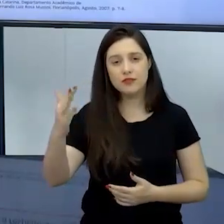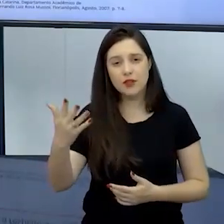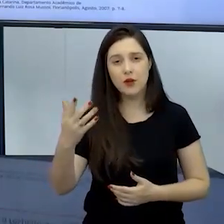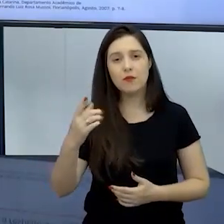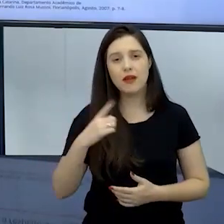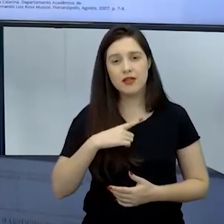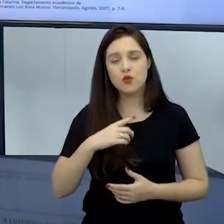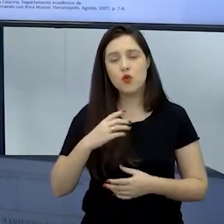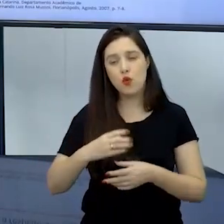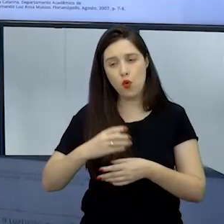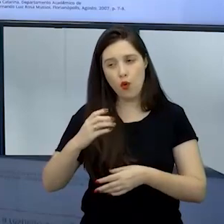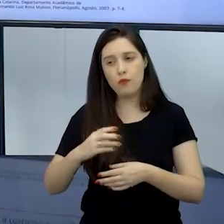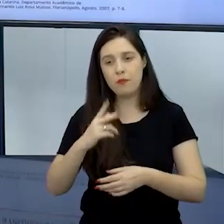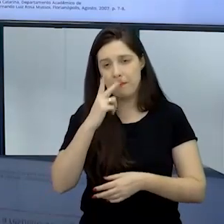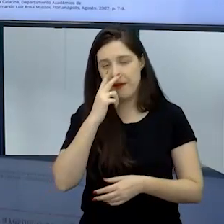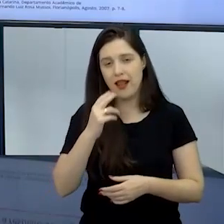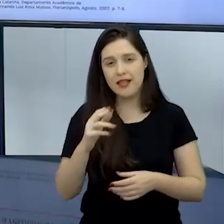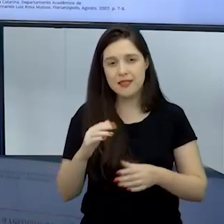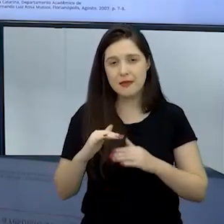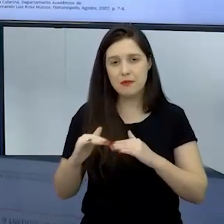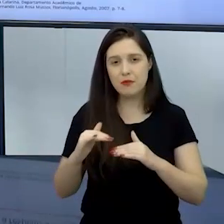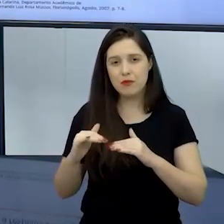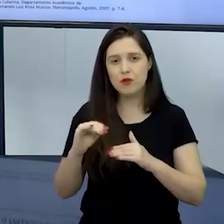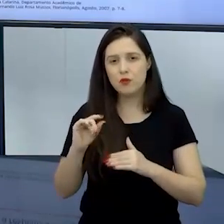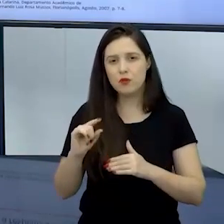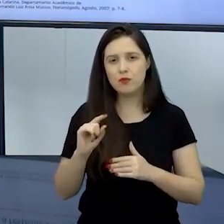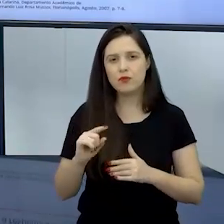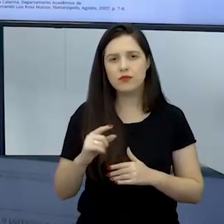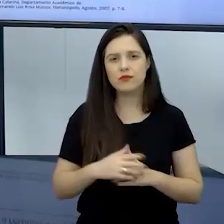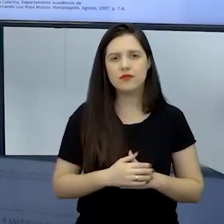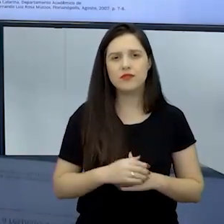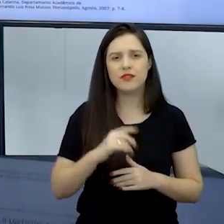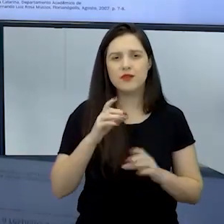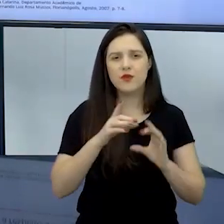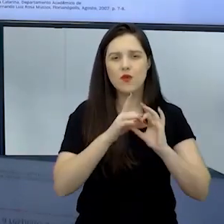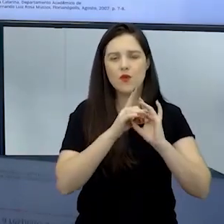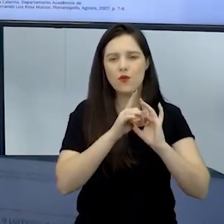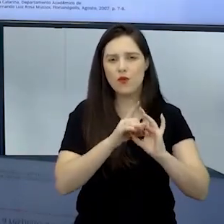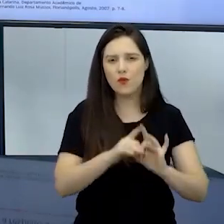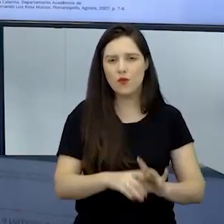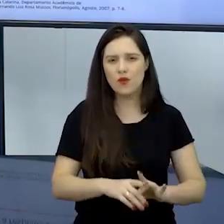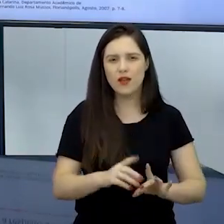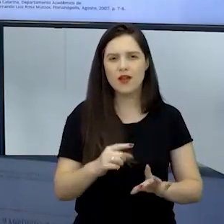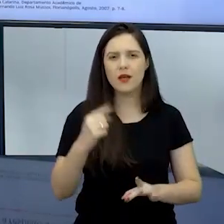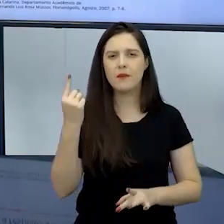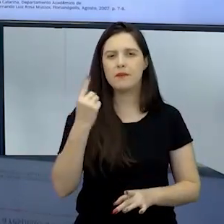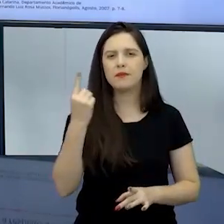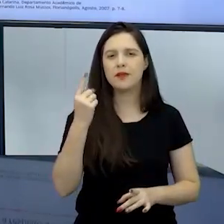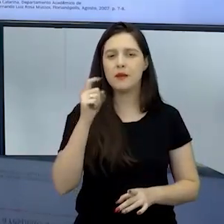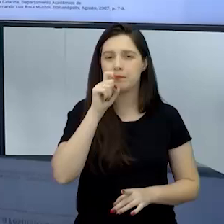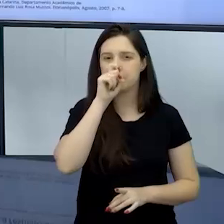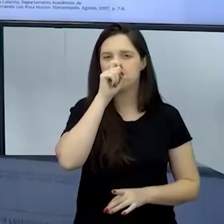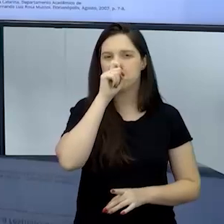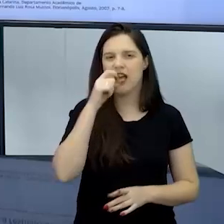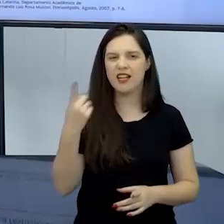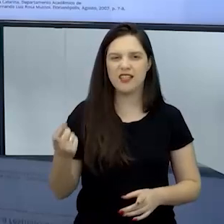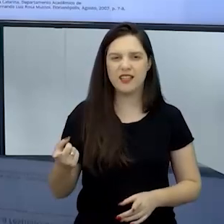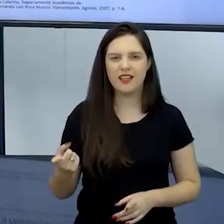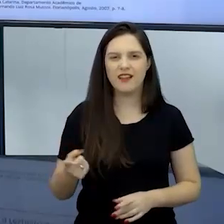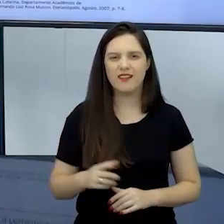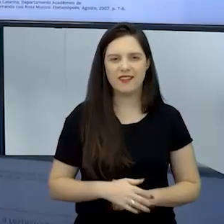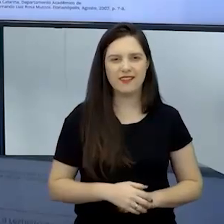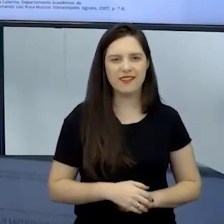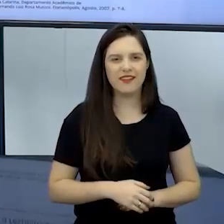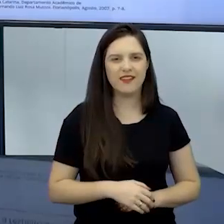se movimentou. Aí a Gibalina falou uma coisa interessante, né? A Gibalina falou assim, isso é bruxaria. Você sabia que na época da